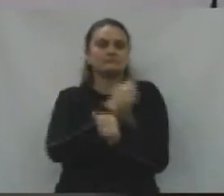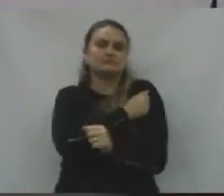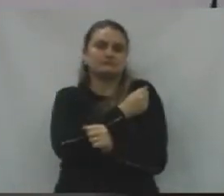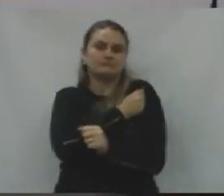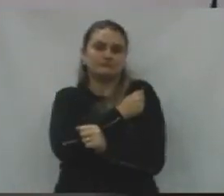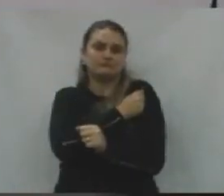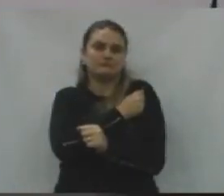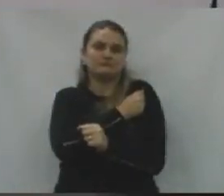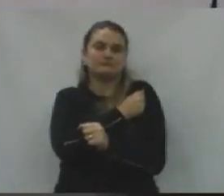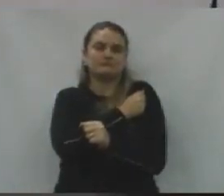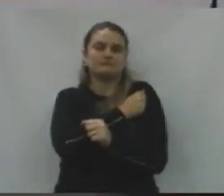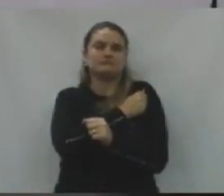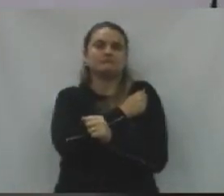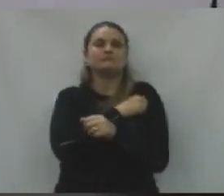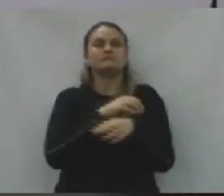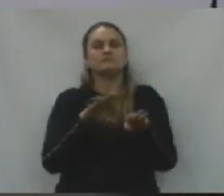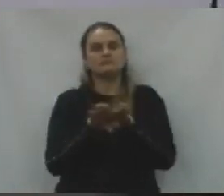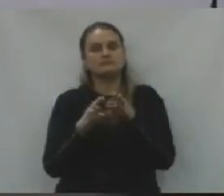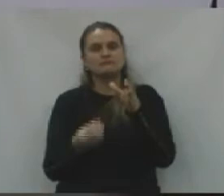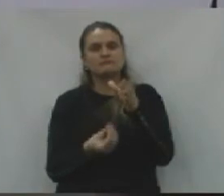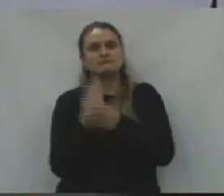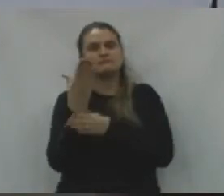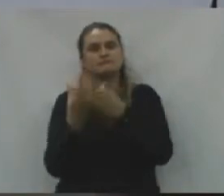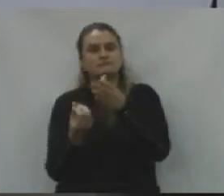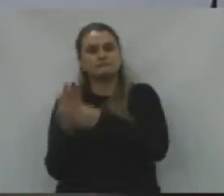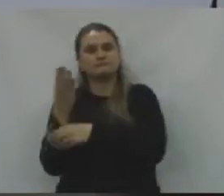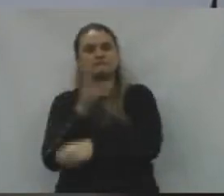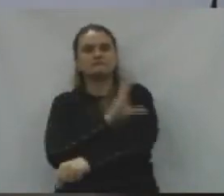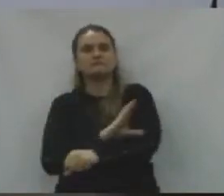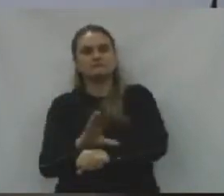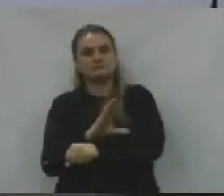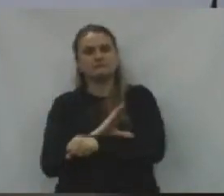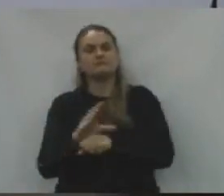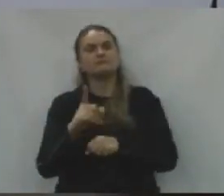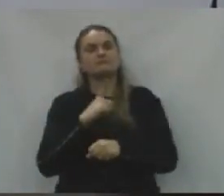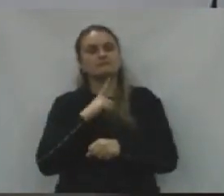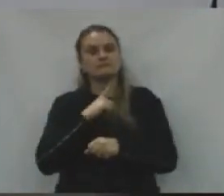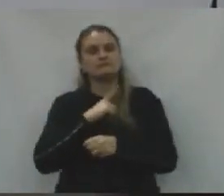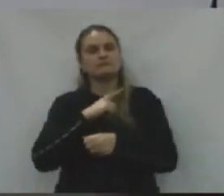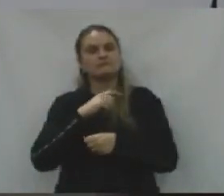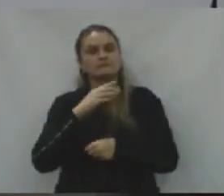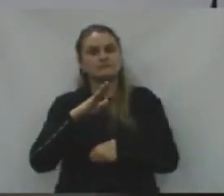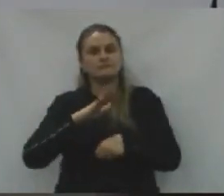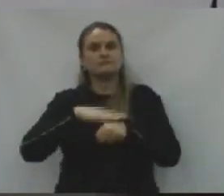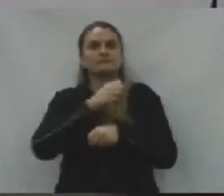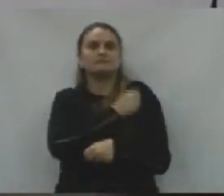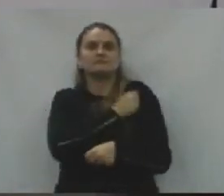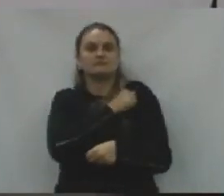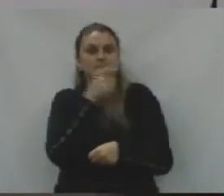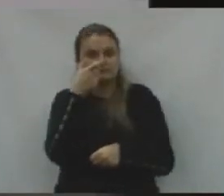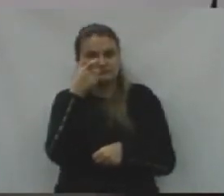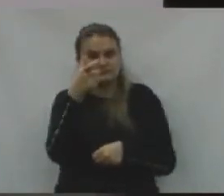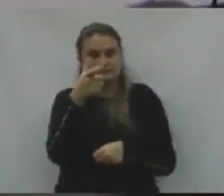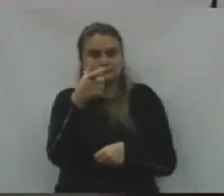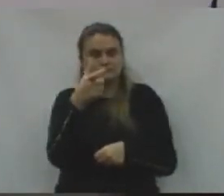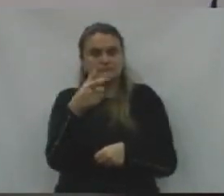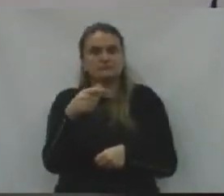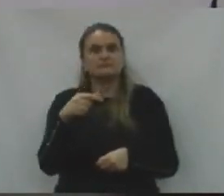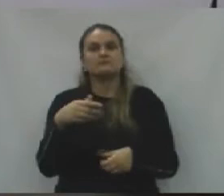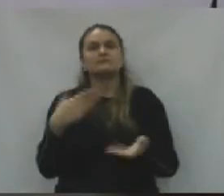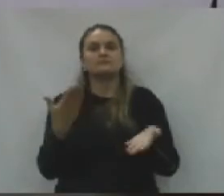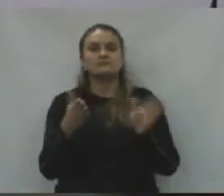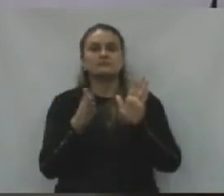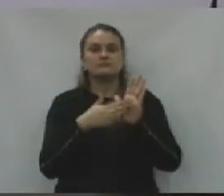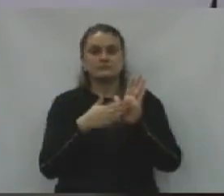que essa bolha foi esvaziando, além da criação de outros cursos que acabavam trazendo a cada ano mais acadêmicos. A